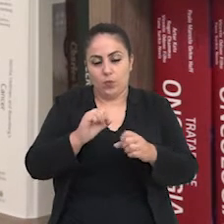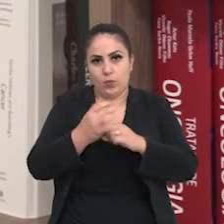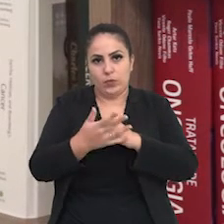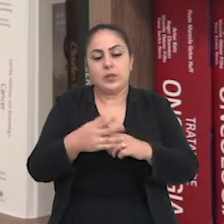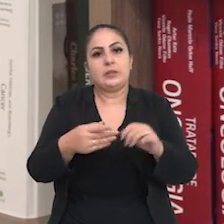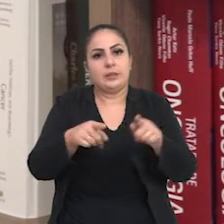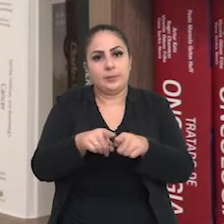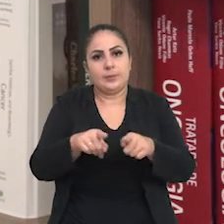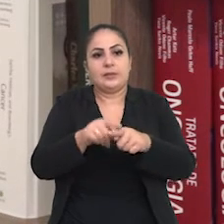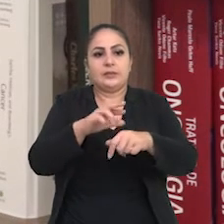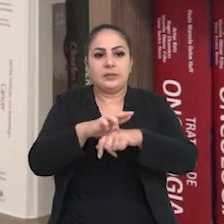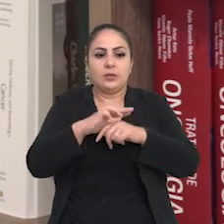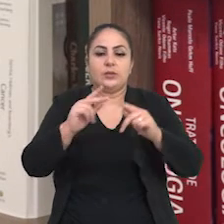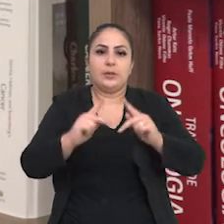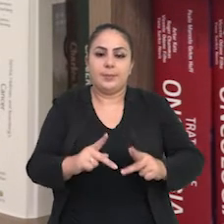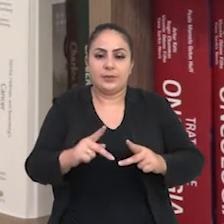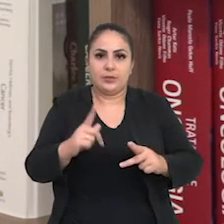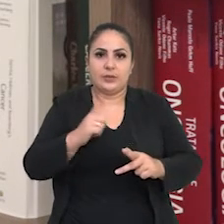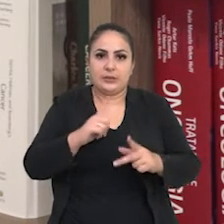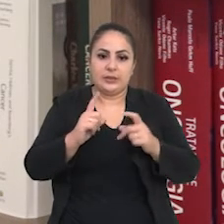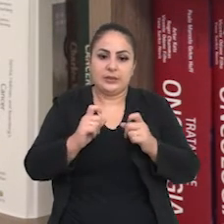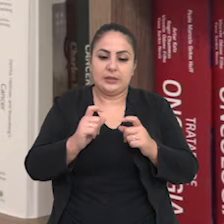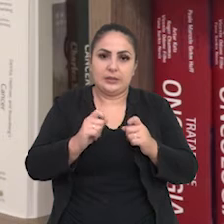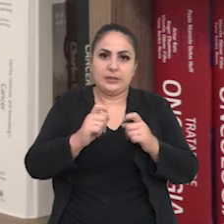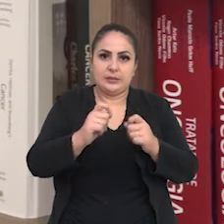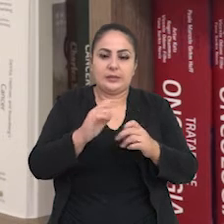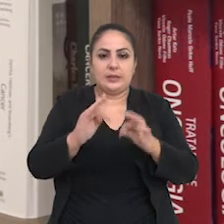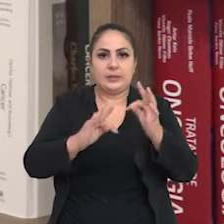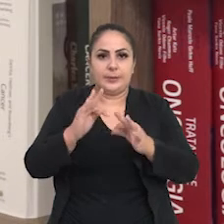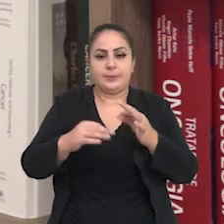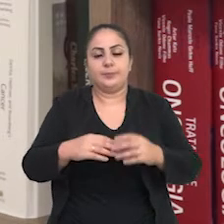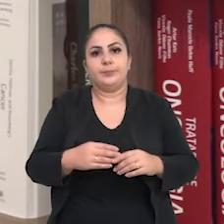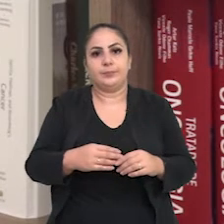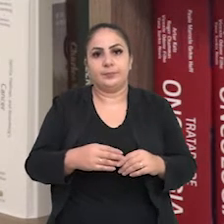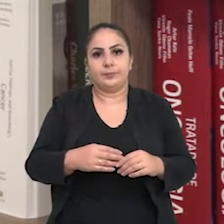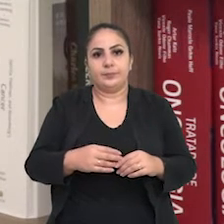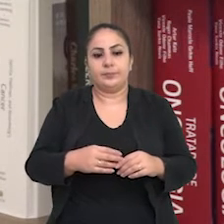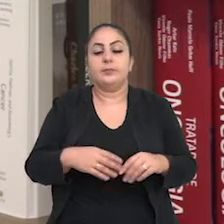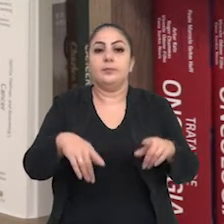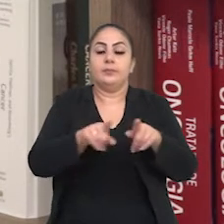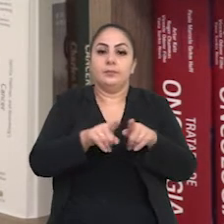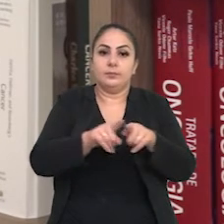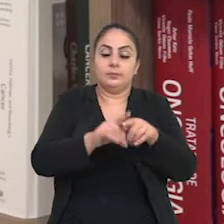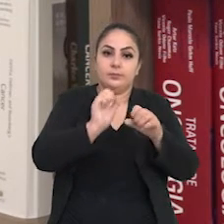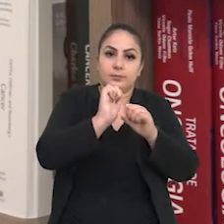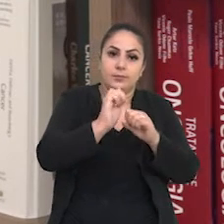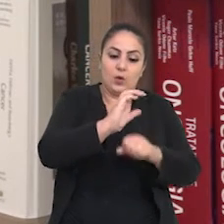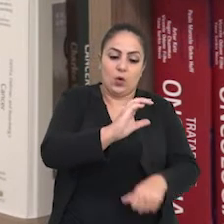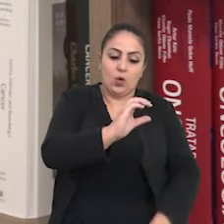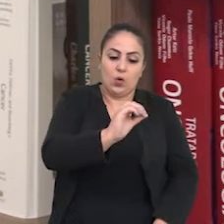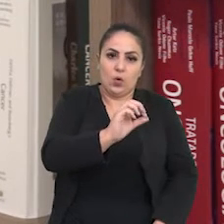sendo segura nos pacientes oncológicos em tratamento. Tanto